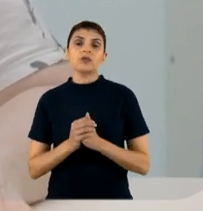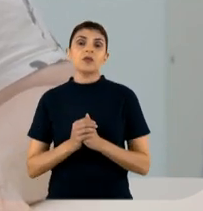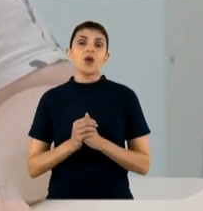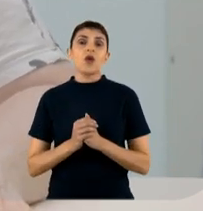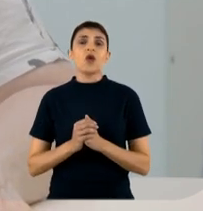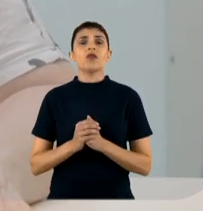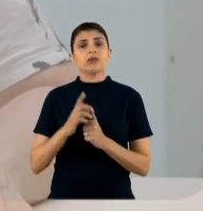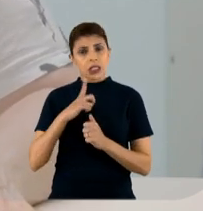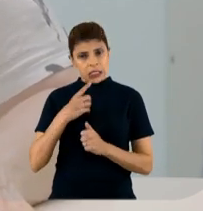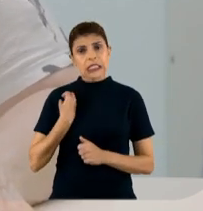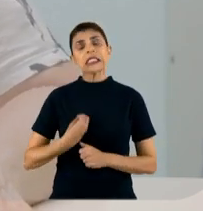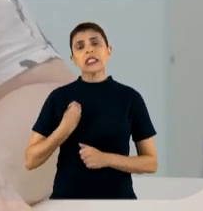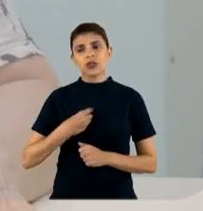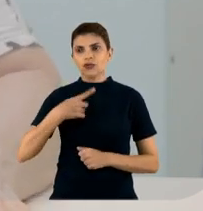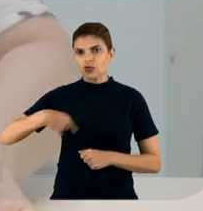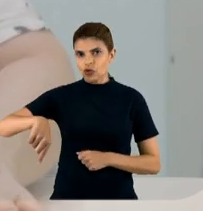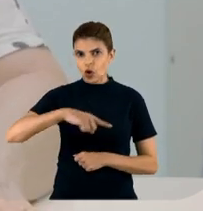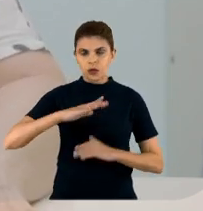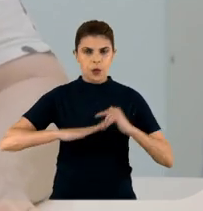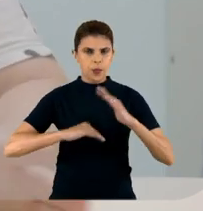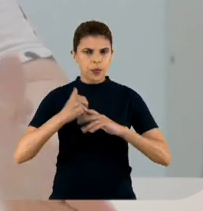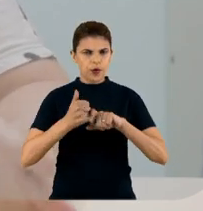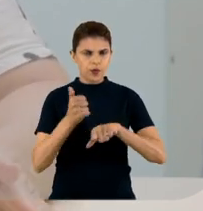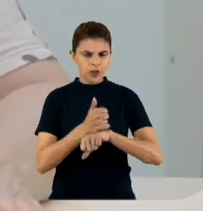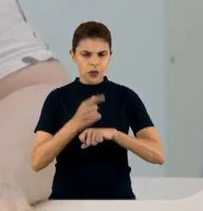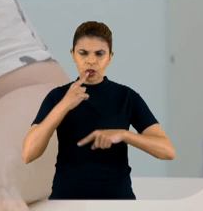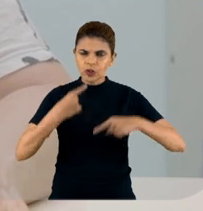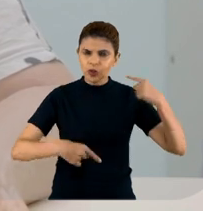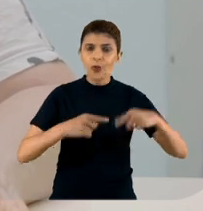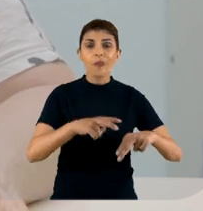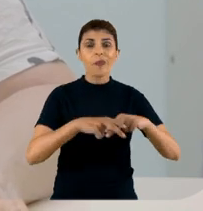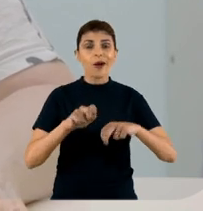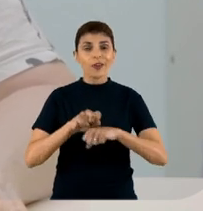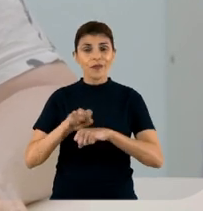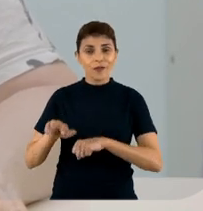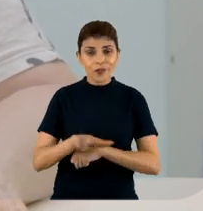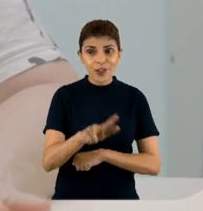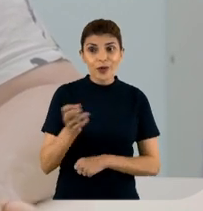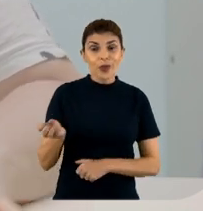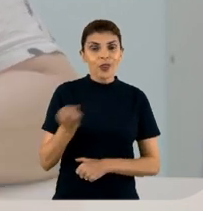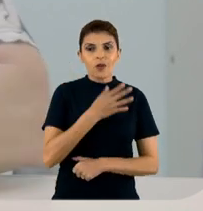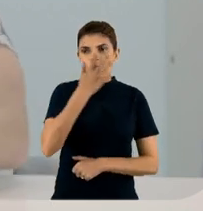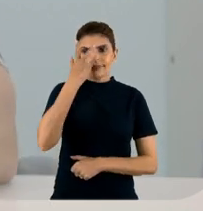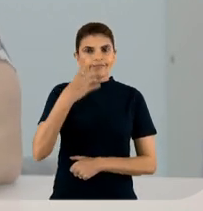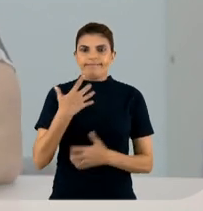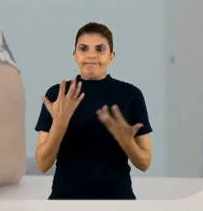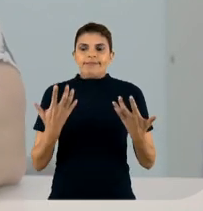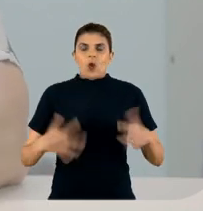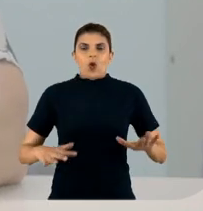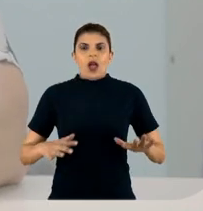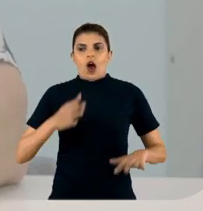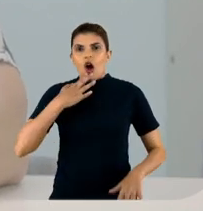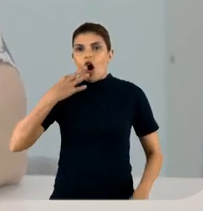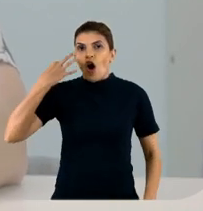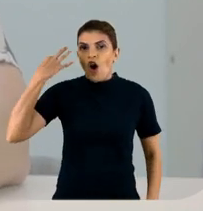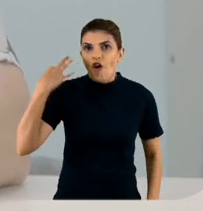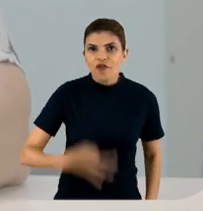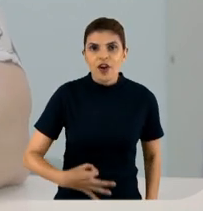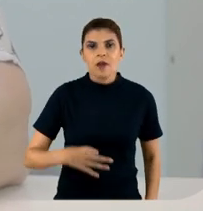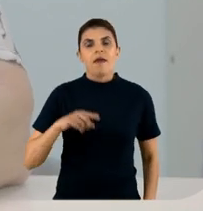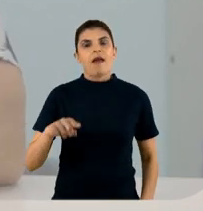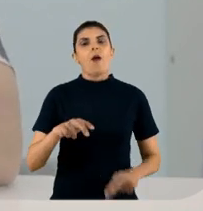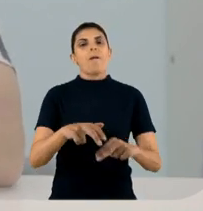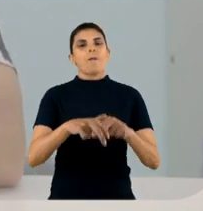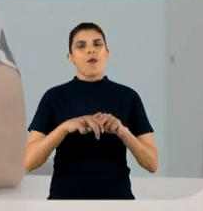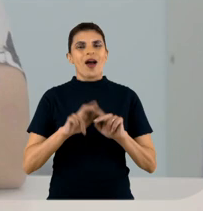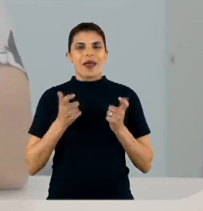uma Ceara onde tá existindo muita discussão porque por ser um vírus muito novo ninguém quer afirmar categoricamente que